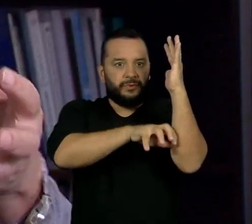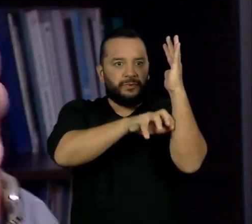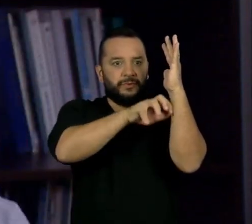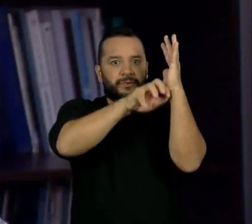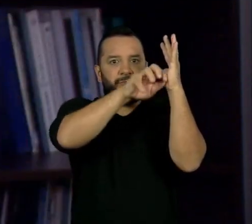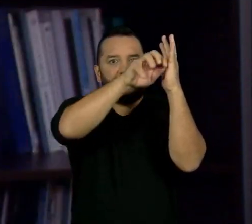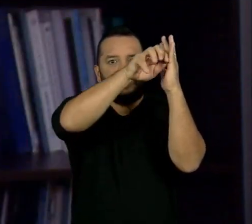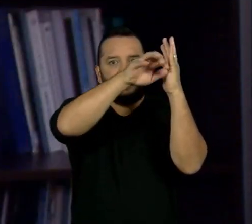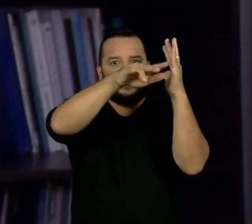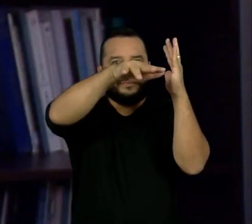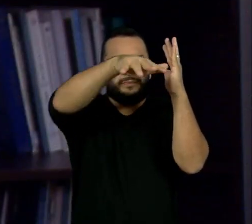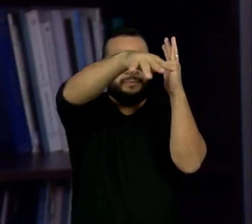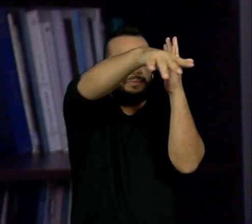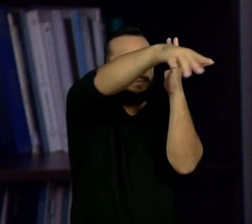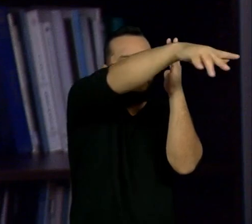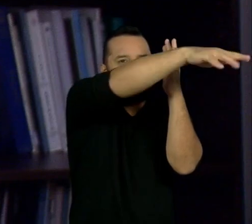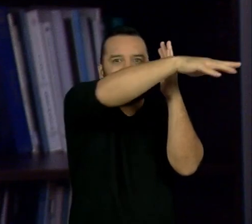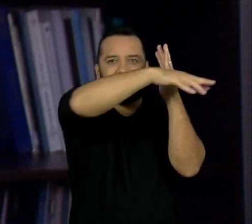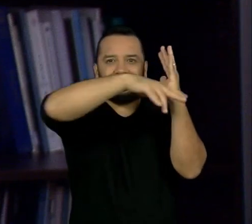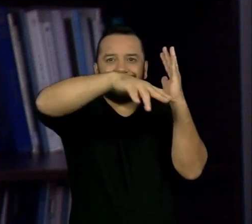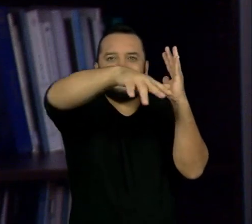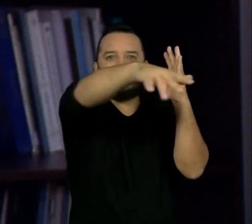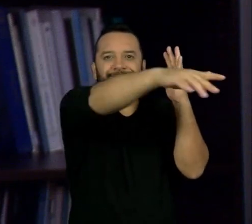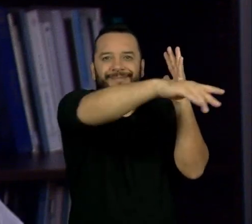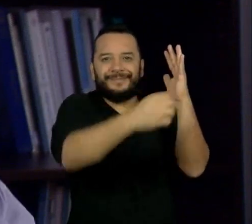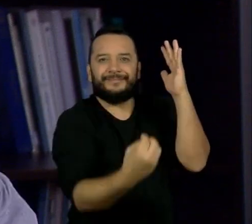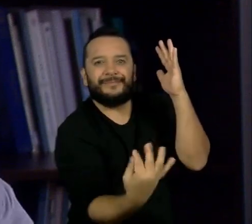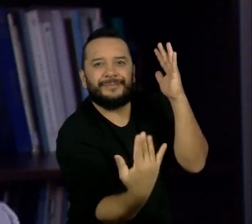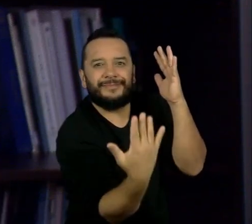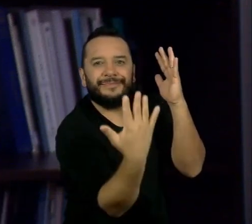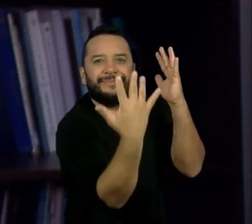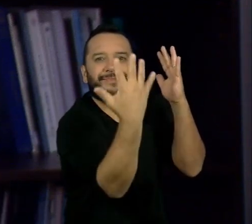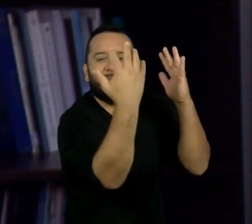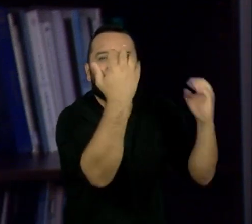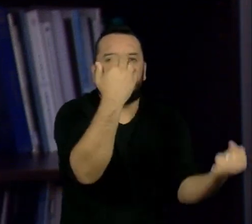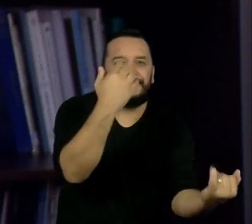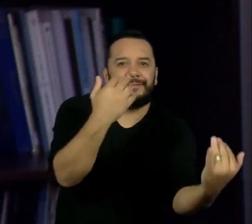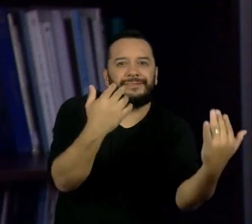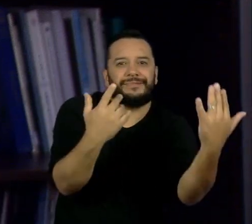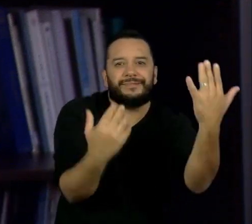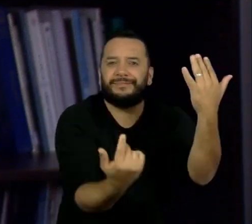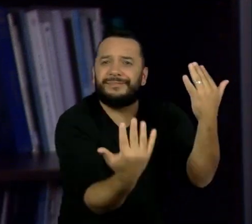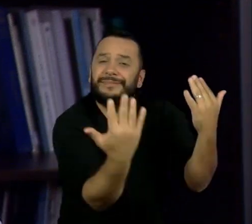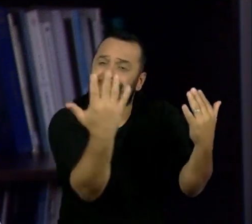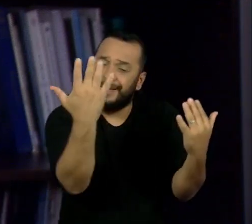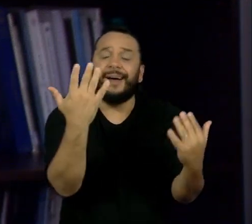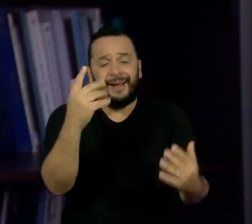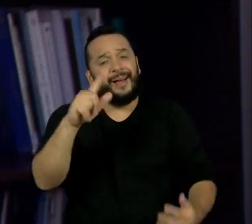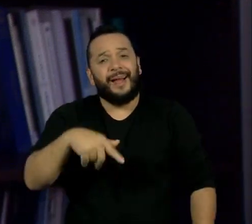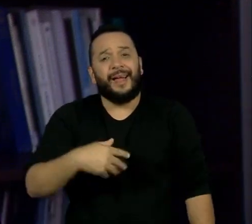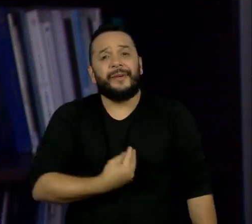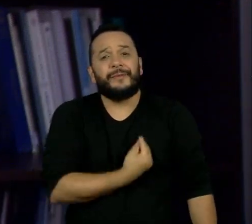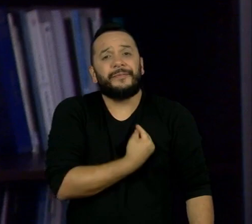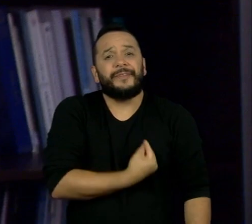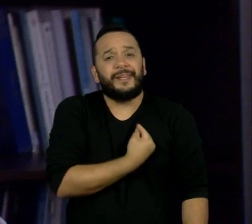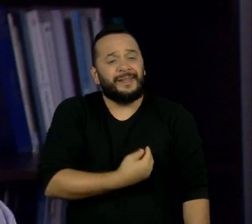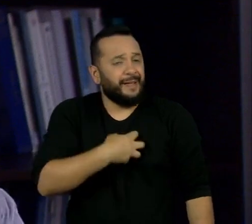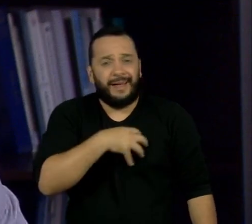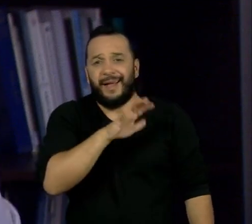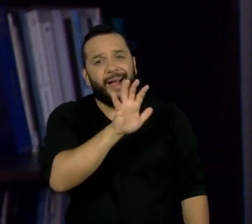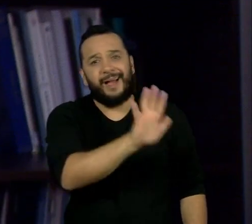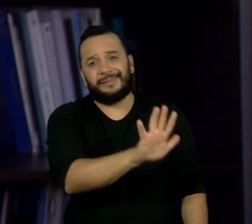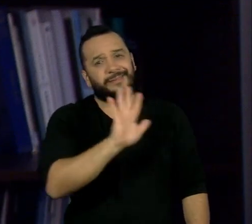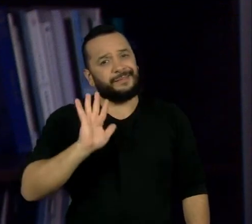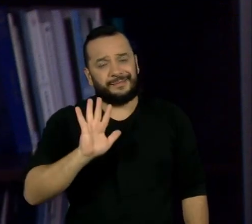dessa água e uma água também sobe até as folhas. Essa é uma evolução biológica que faz com que a